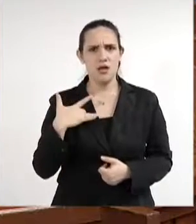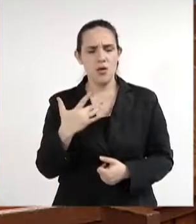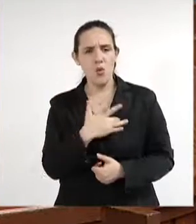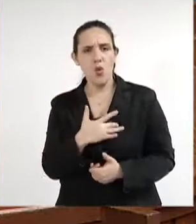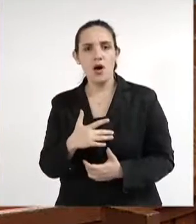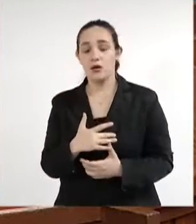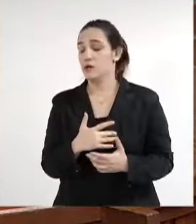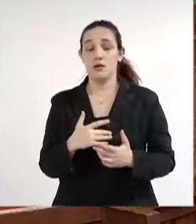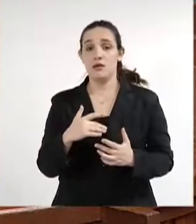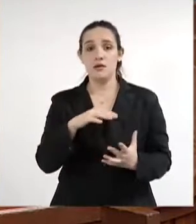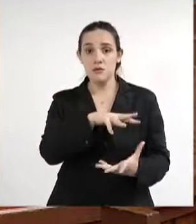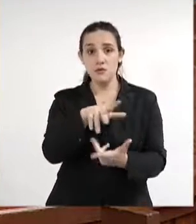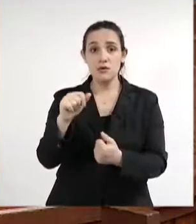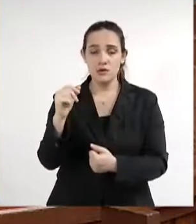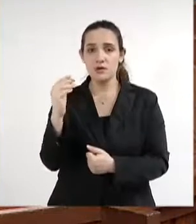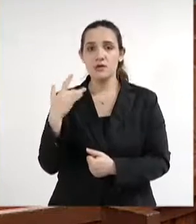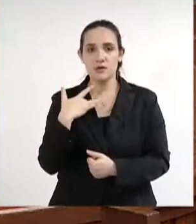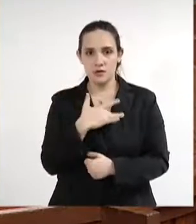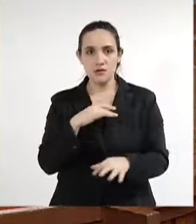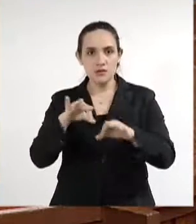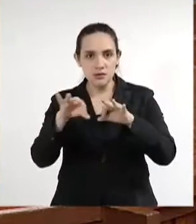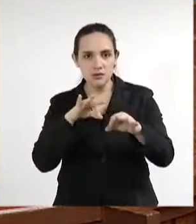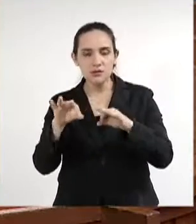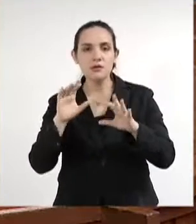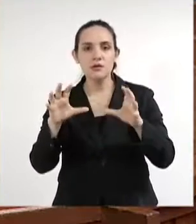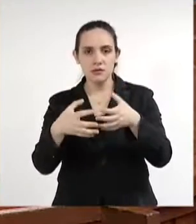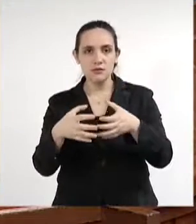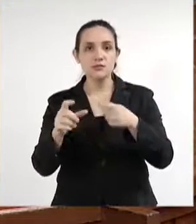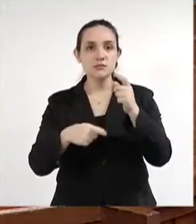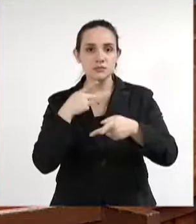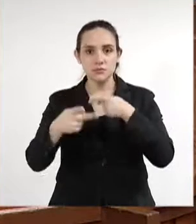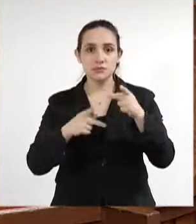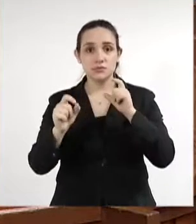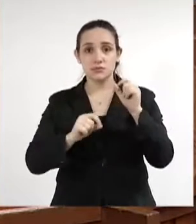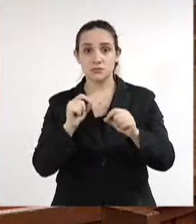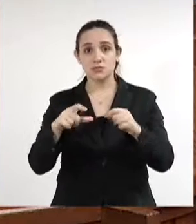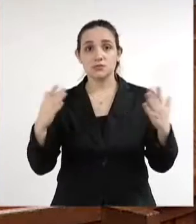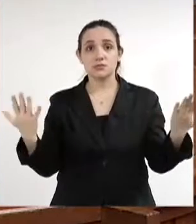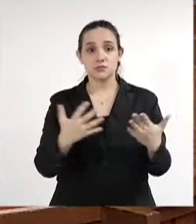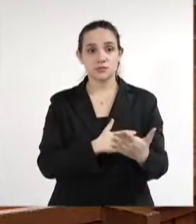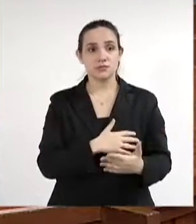segunda-feira. De acordo com a Organização Mundial de Saúde, a taxa global de